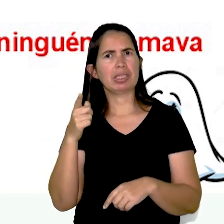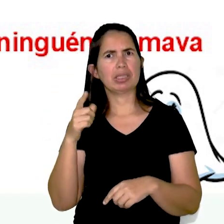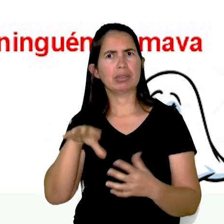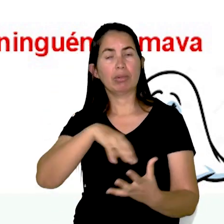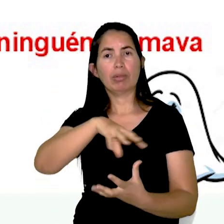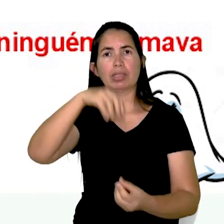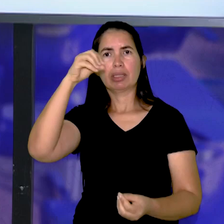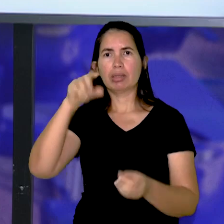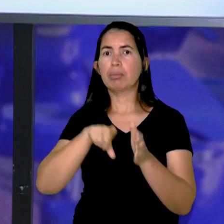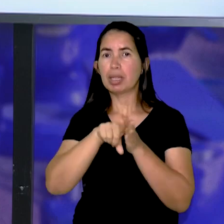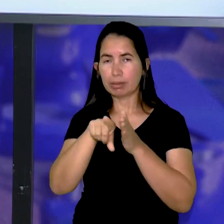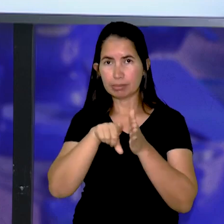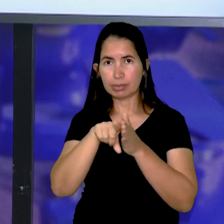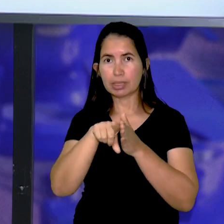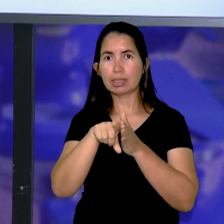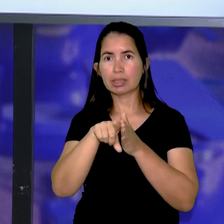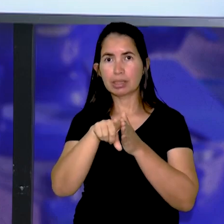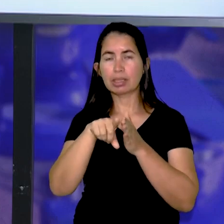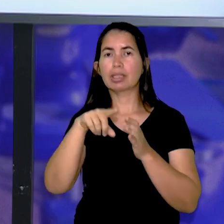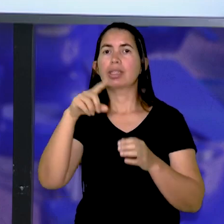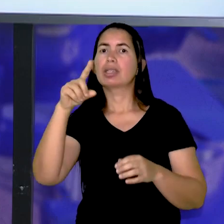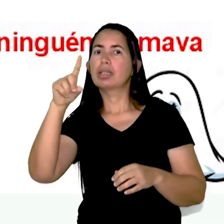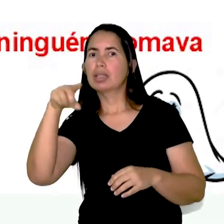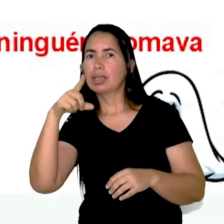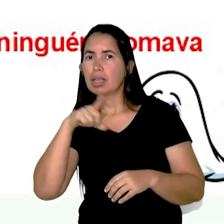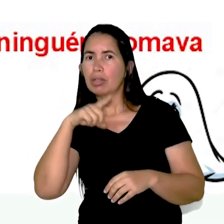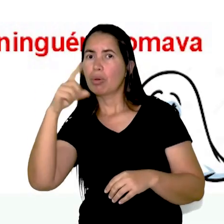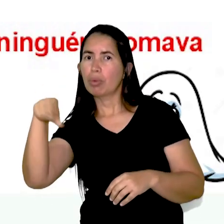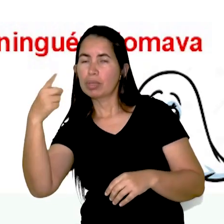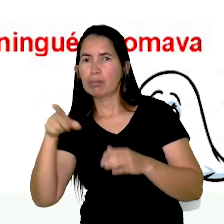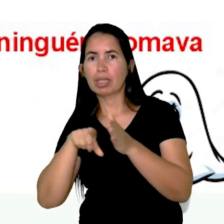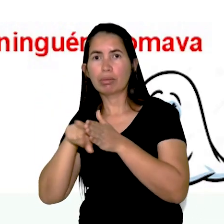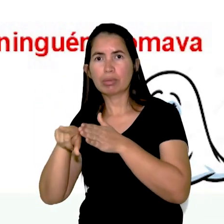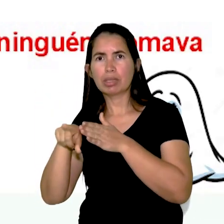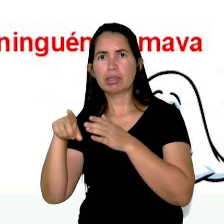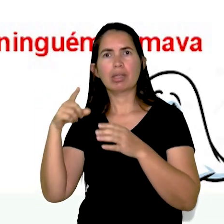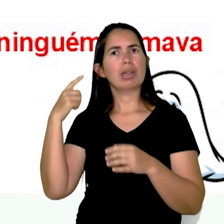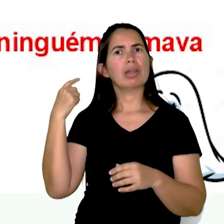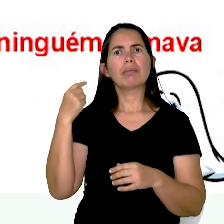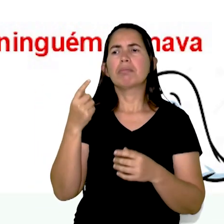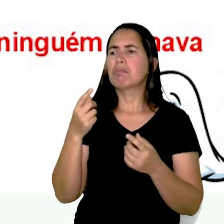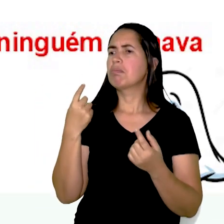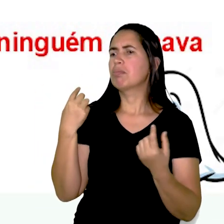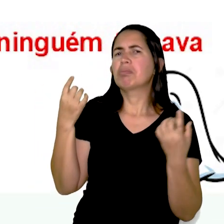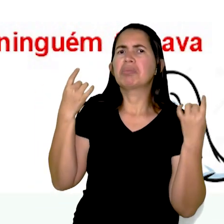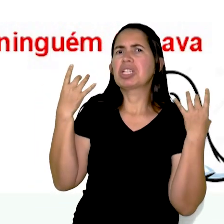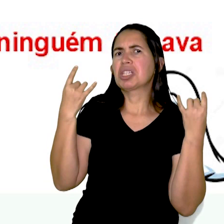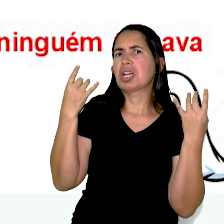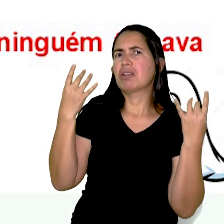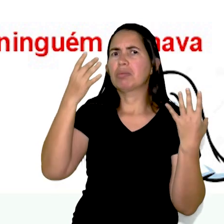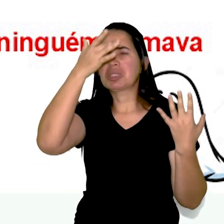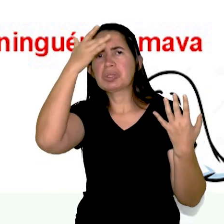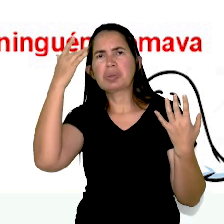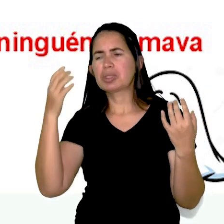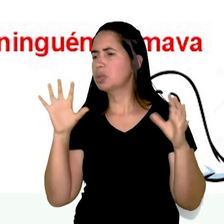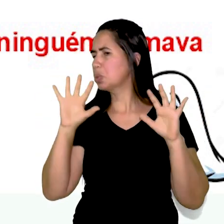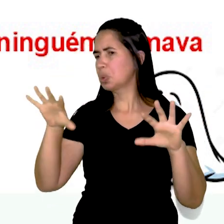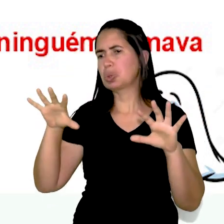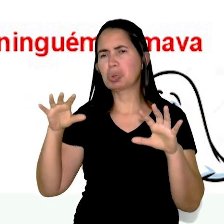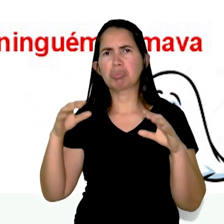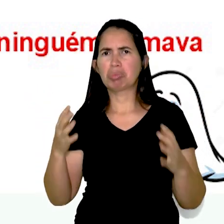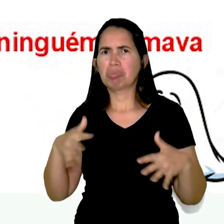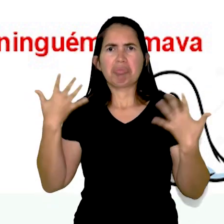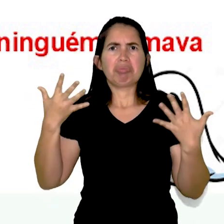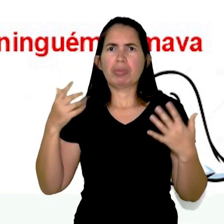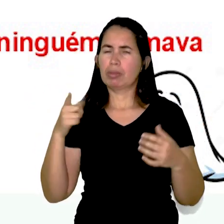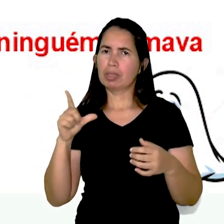uma pergunta que leva a outra. Porque, segundo eles, ninguém mais ligava, ninguém mais tomava susto. O terror